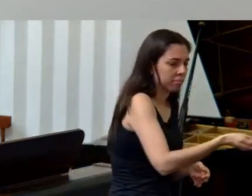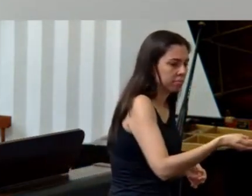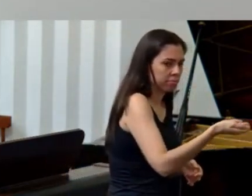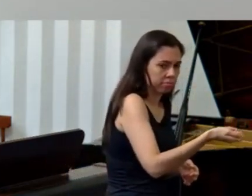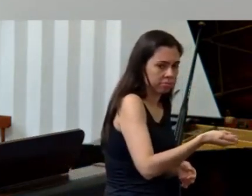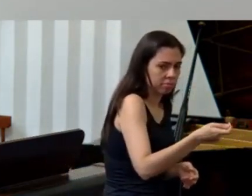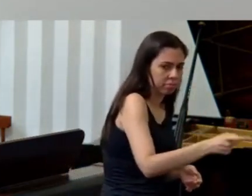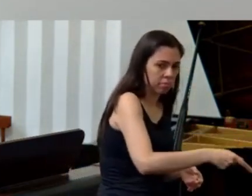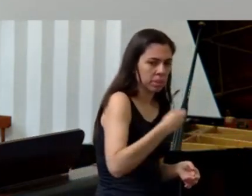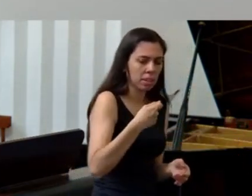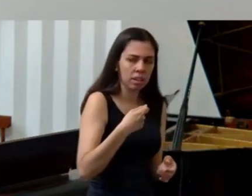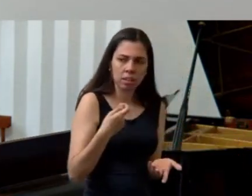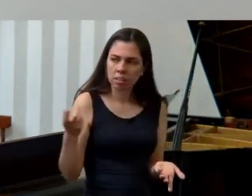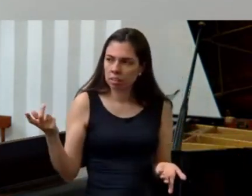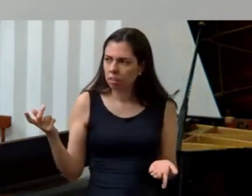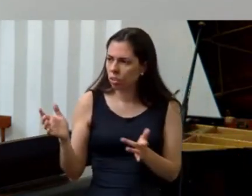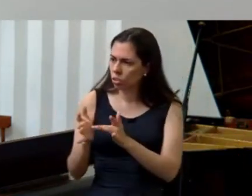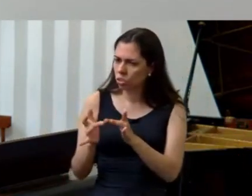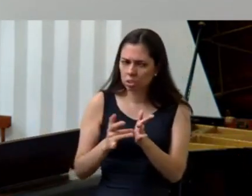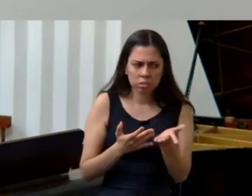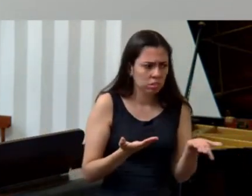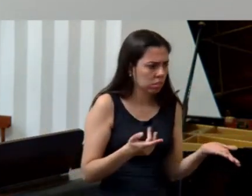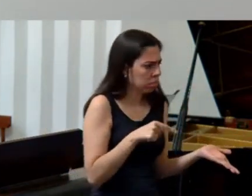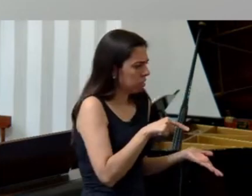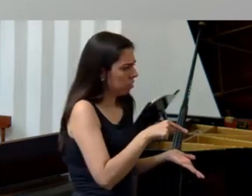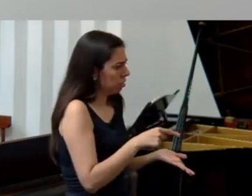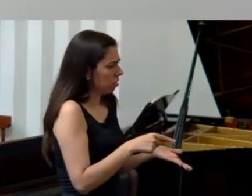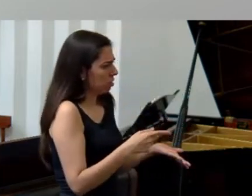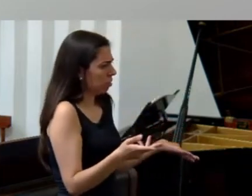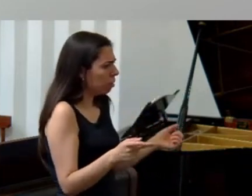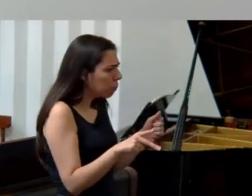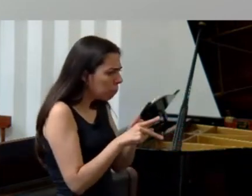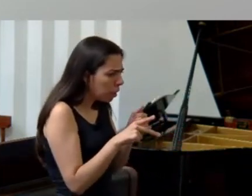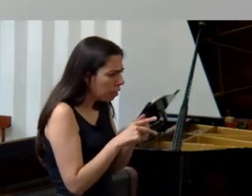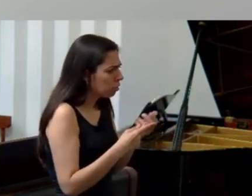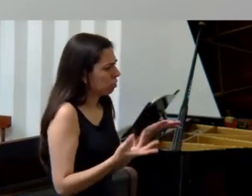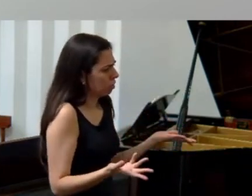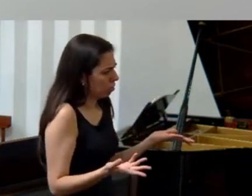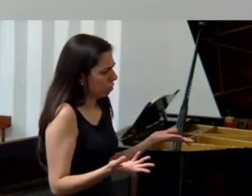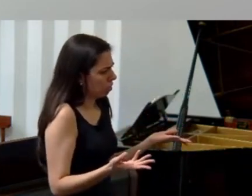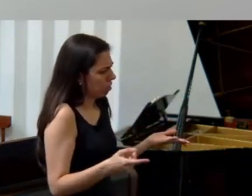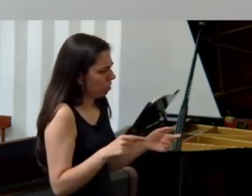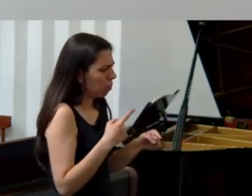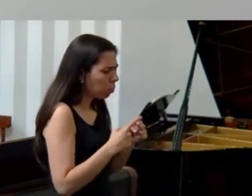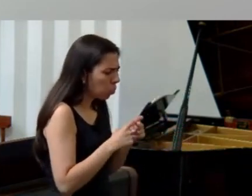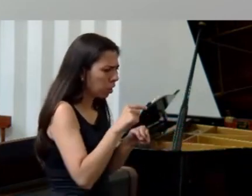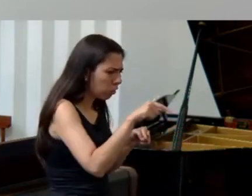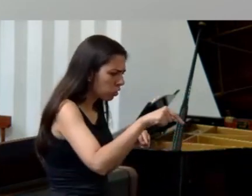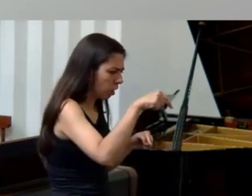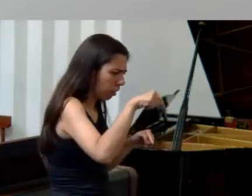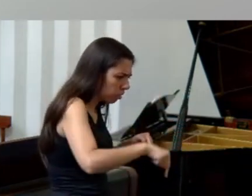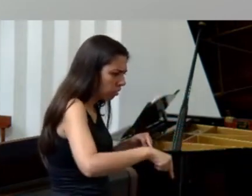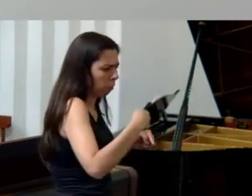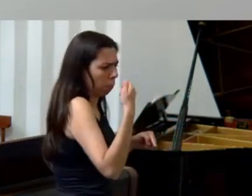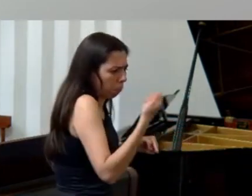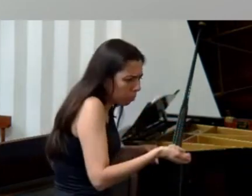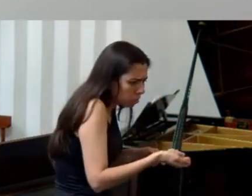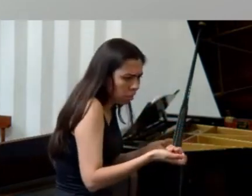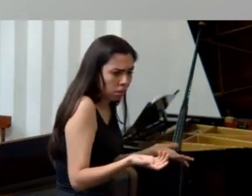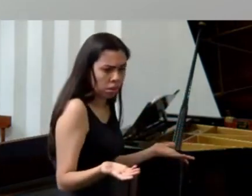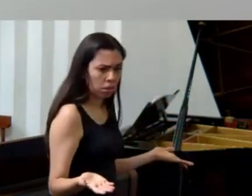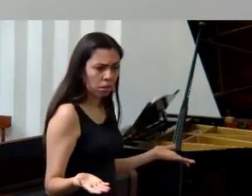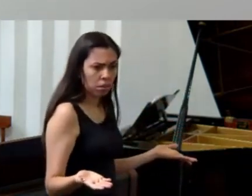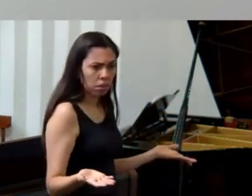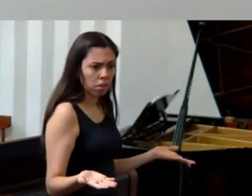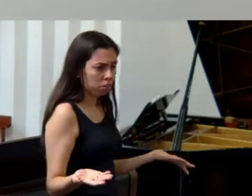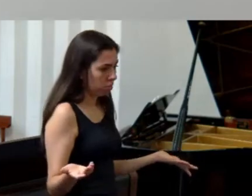Haja o que houver. Chamados para viver ou morrer. Não